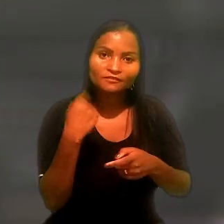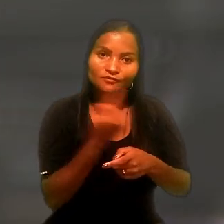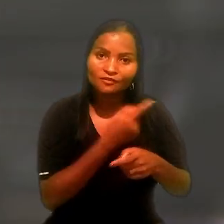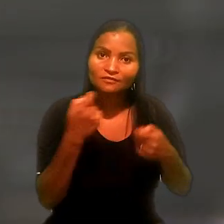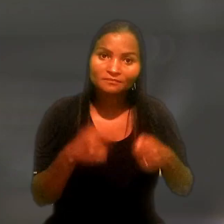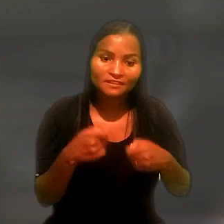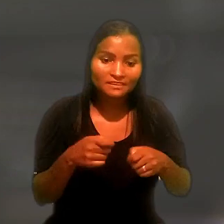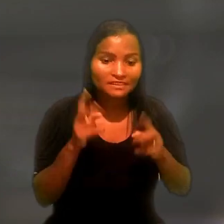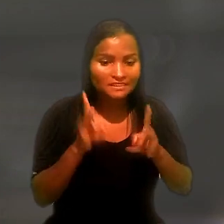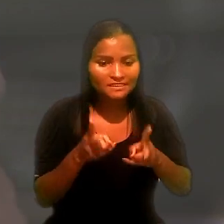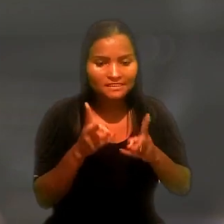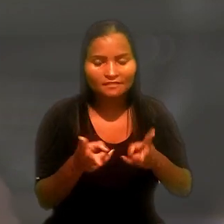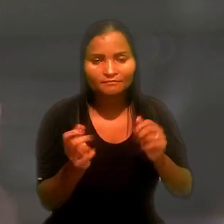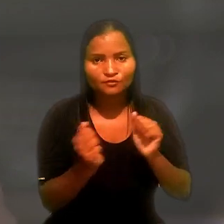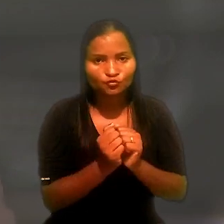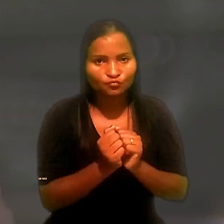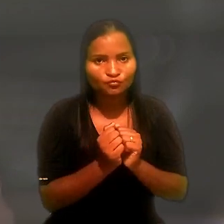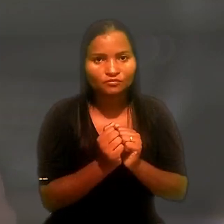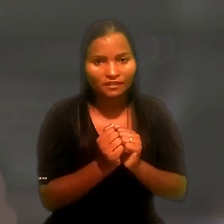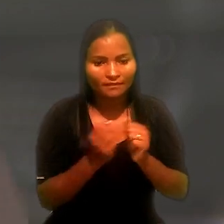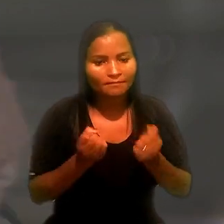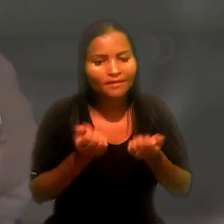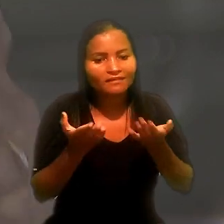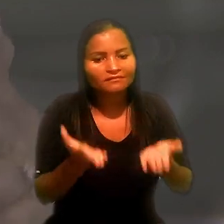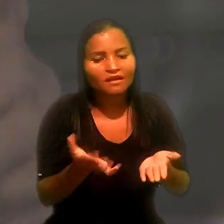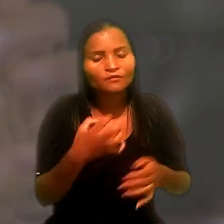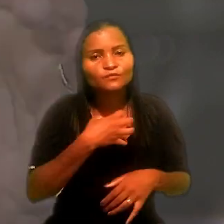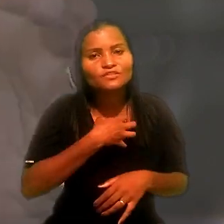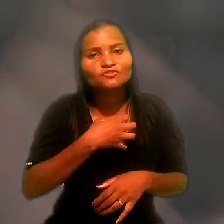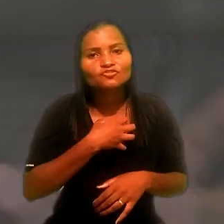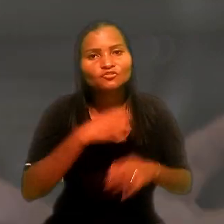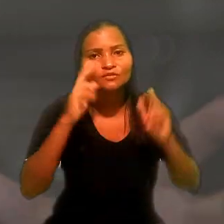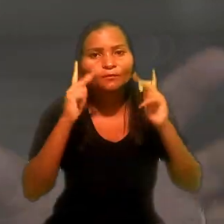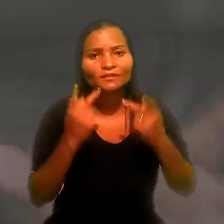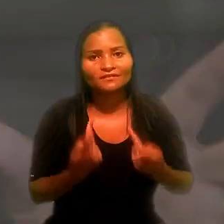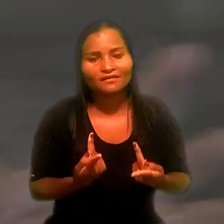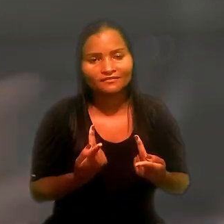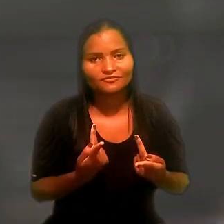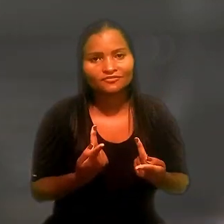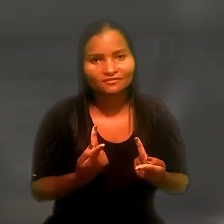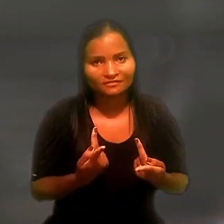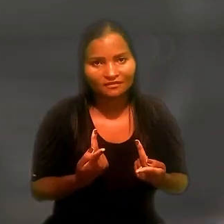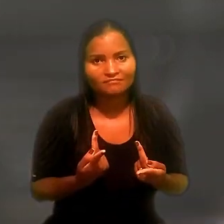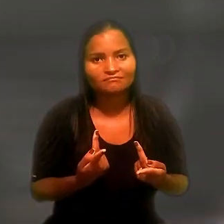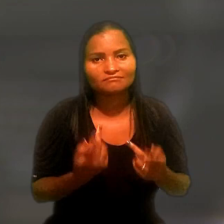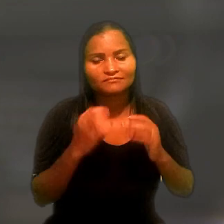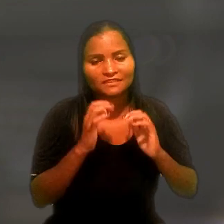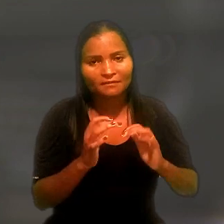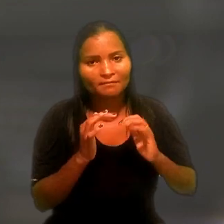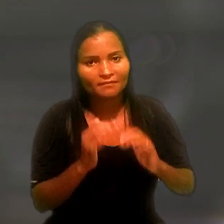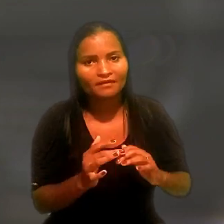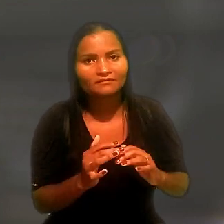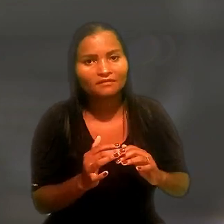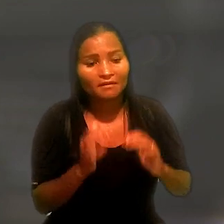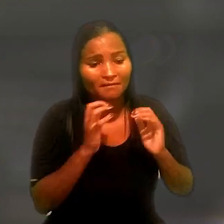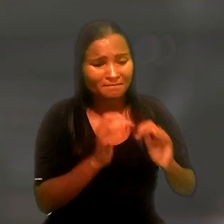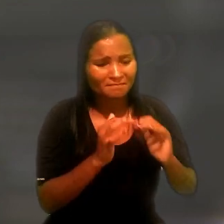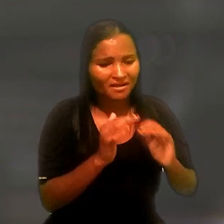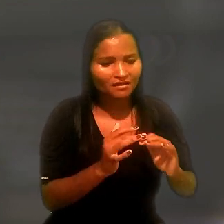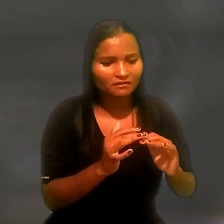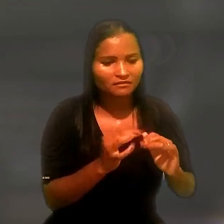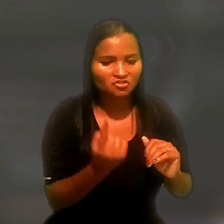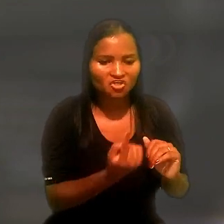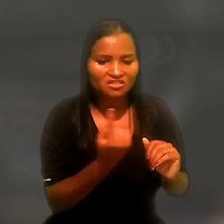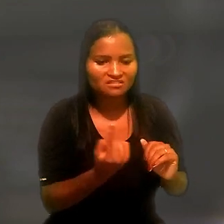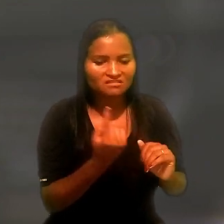sempre presentes para dar o sentido da humanidade à aplicação da máquina. A máquina